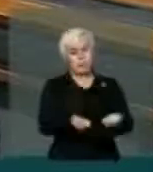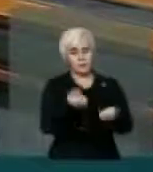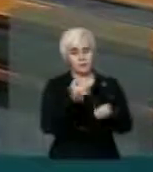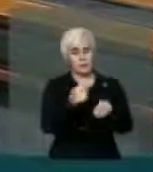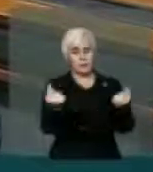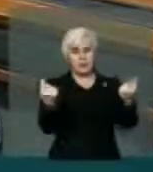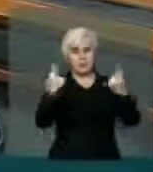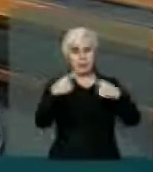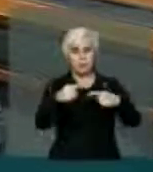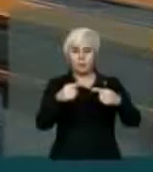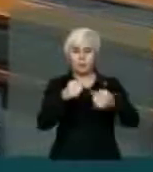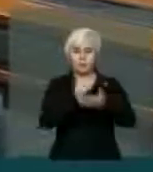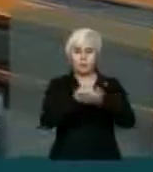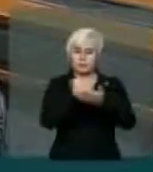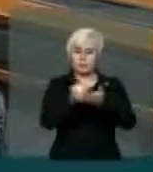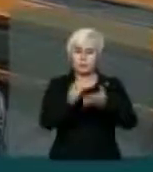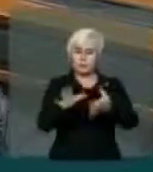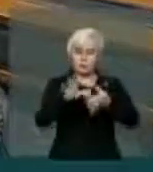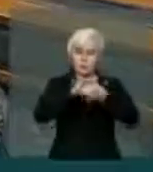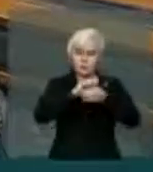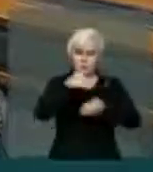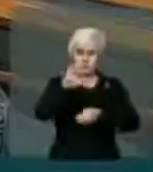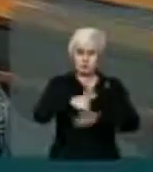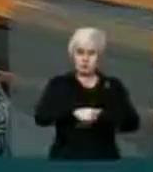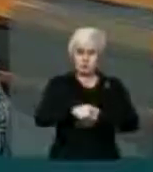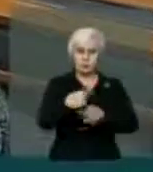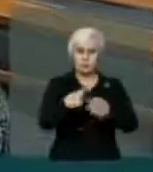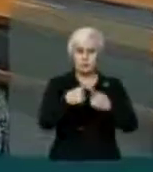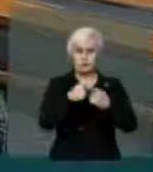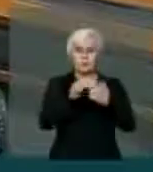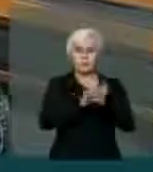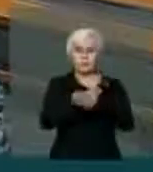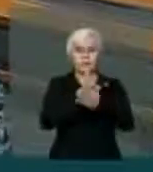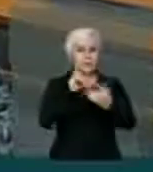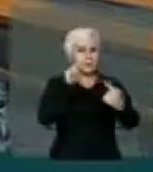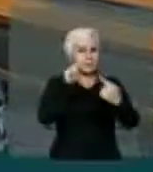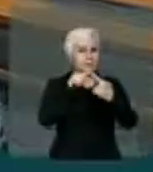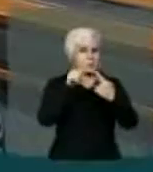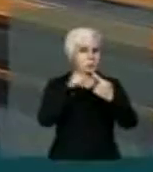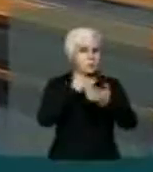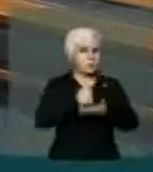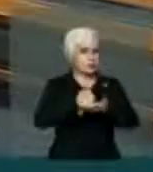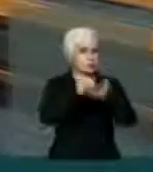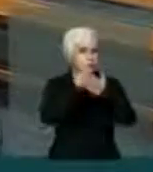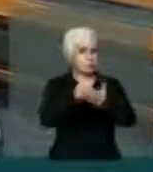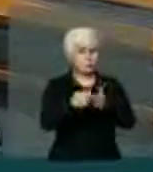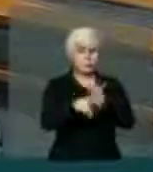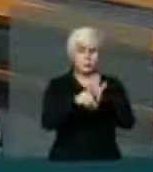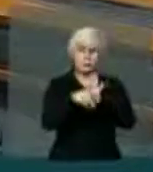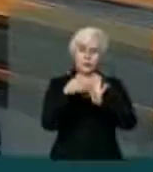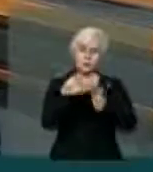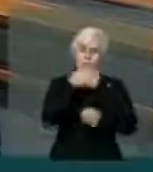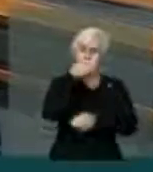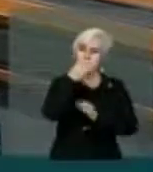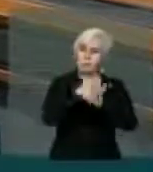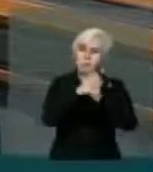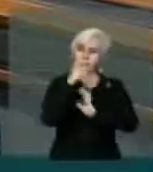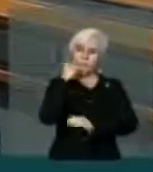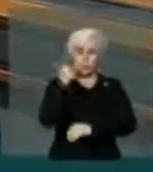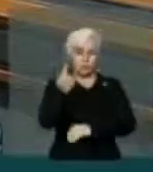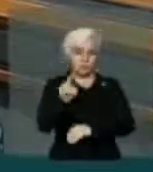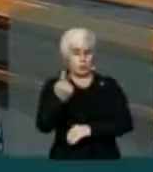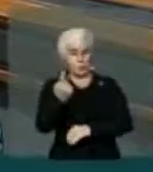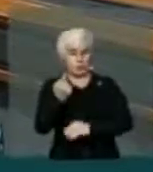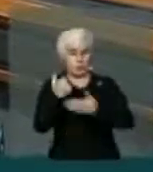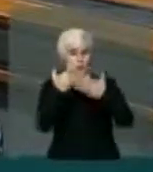uma renovação de concessão sem ter dados objetivos que pudessem sustentar um parecer do parlamentar a